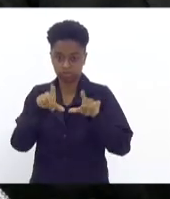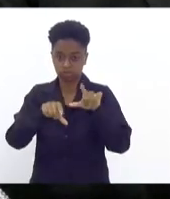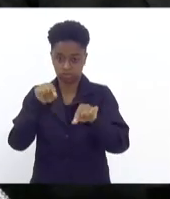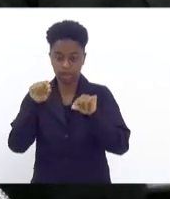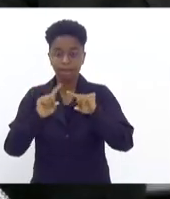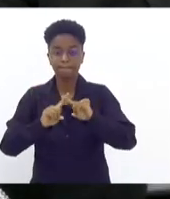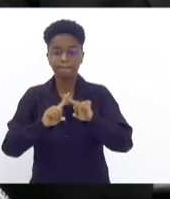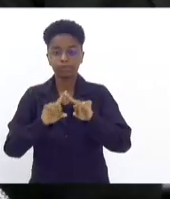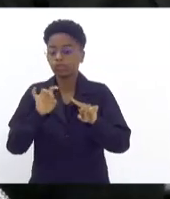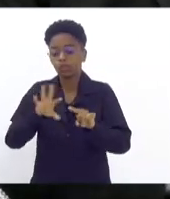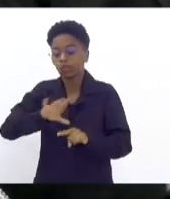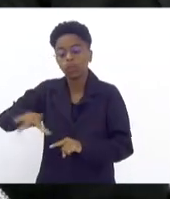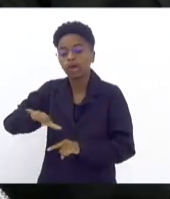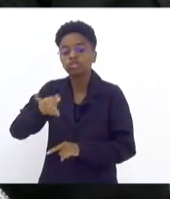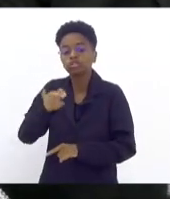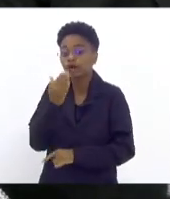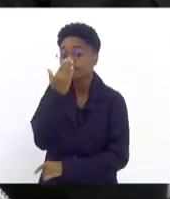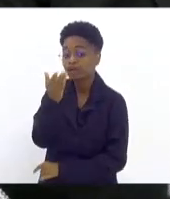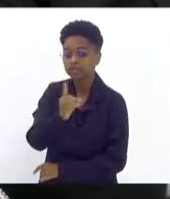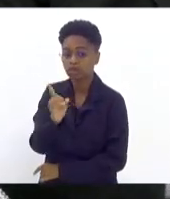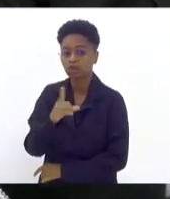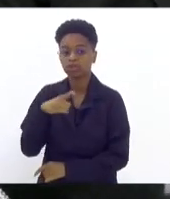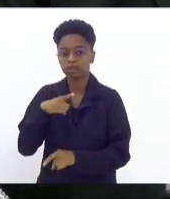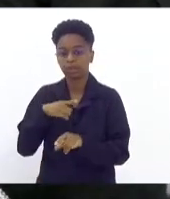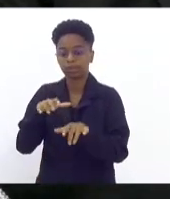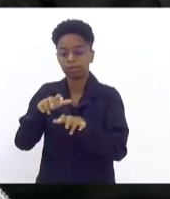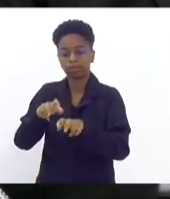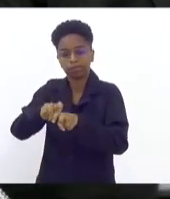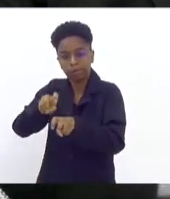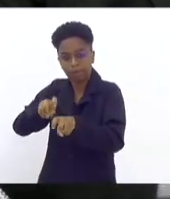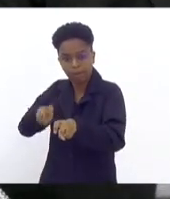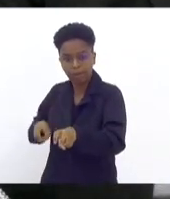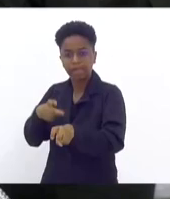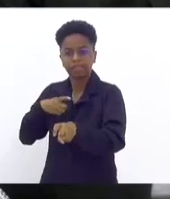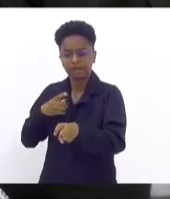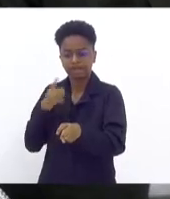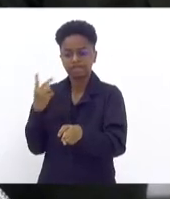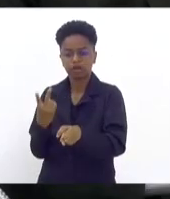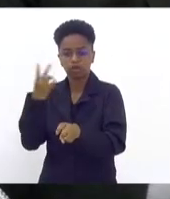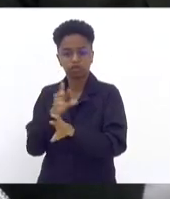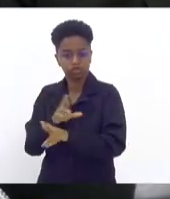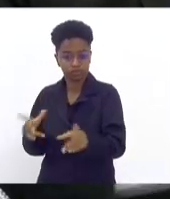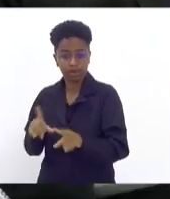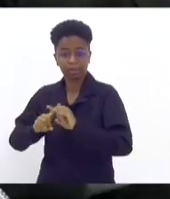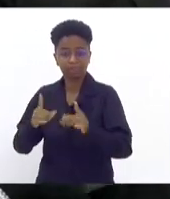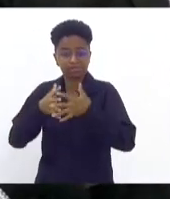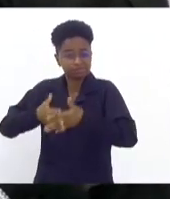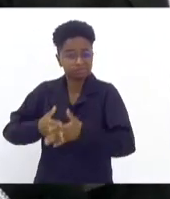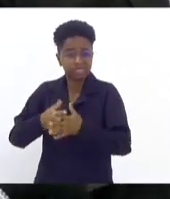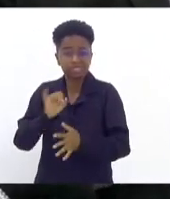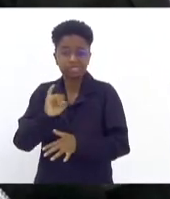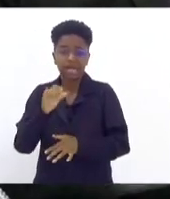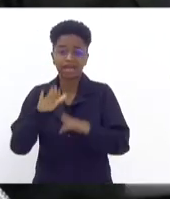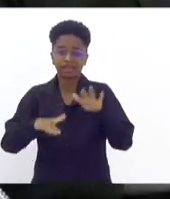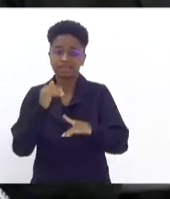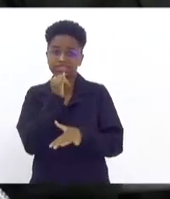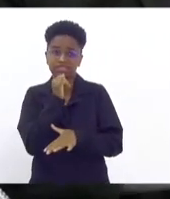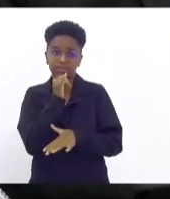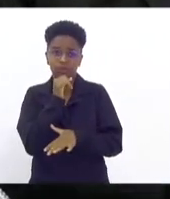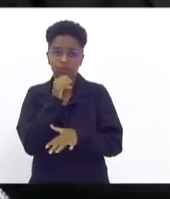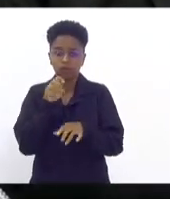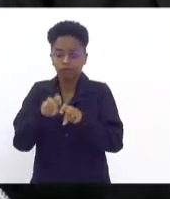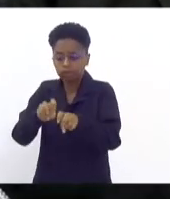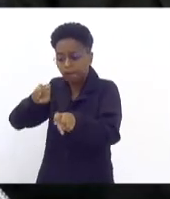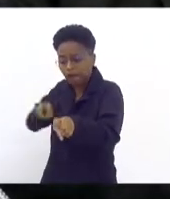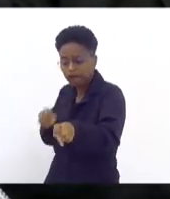passam a cobrar ao longo de toda a aeronave valores distintos, causando um verdadeiro caos para o consumidor que quer marcar um assento, às vezes, no fim da aeronave,